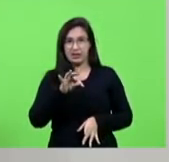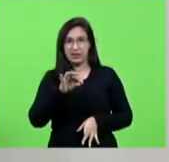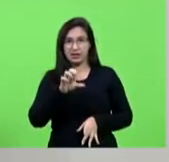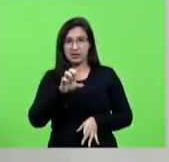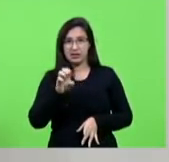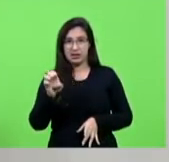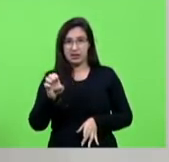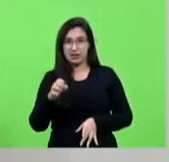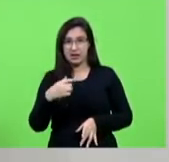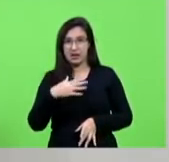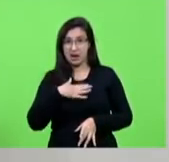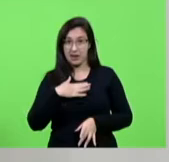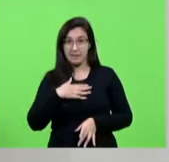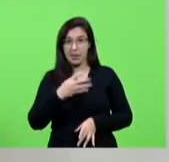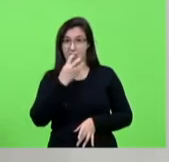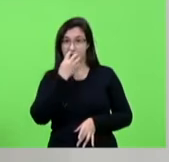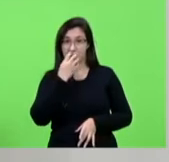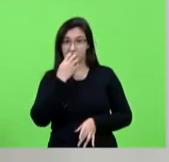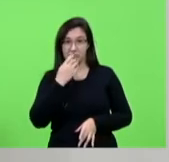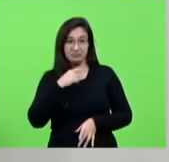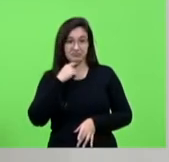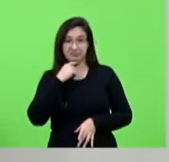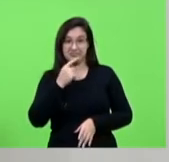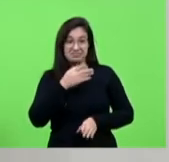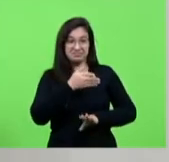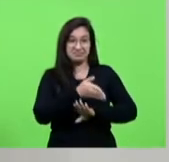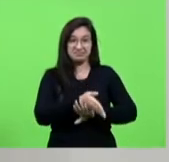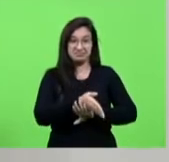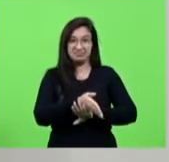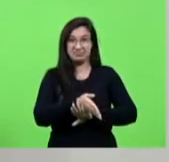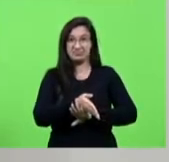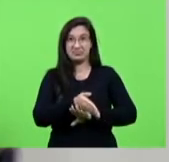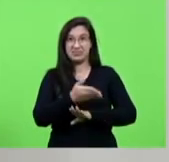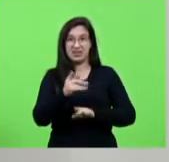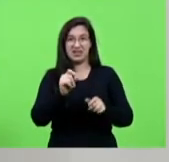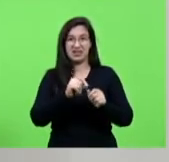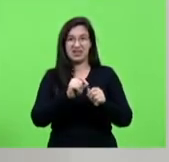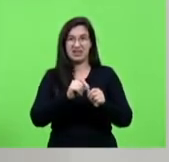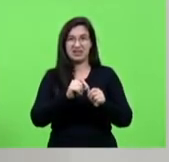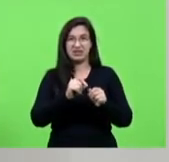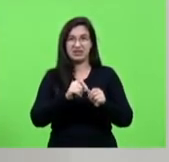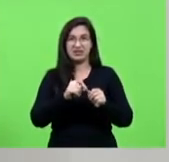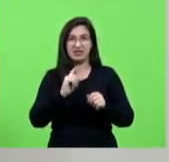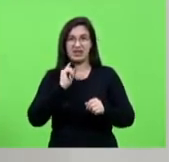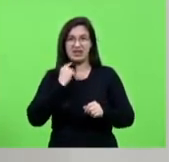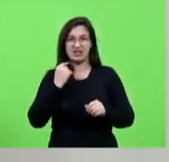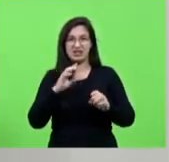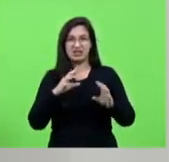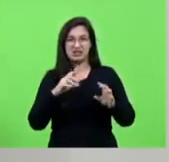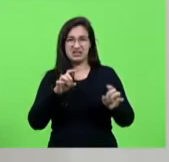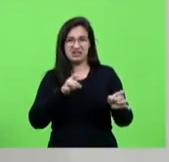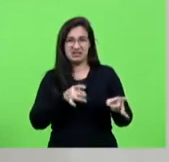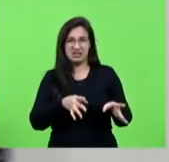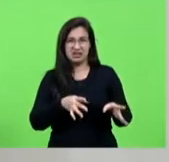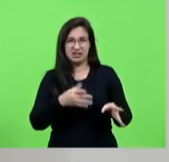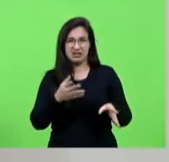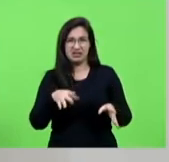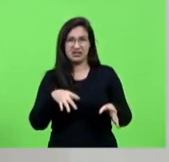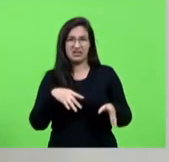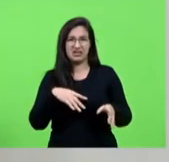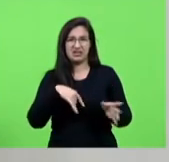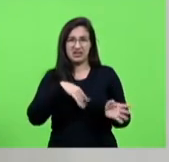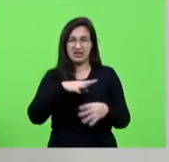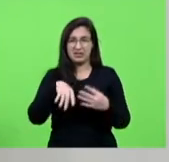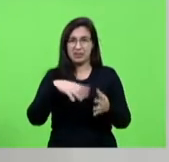acho que conseguiria morar dentro de um troço daqueles lá que eles fazem lá, aquele lixo lá que eles sacaneiam toda a